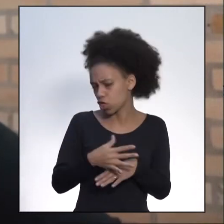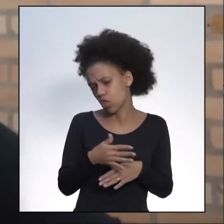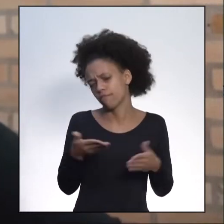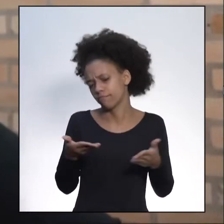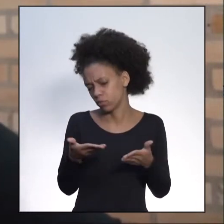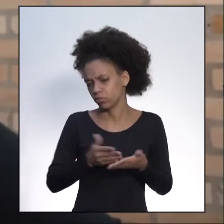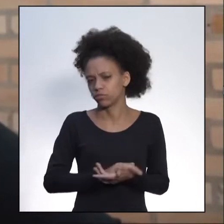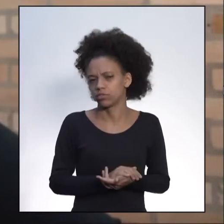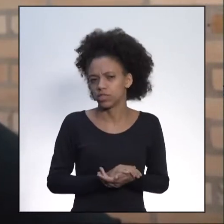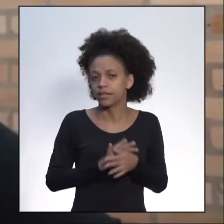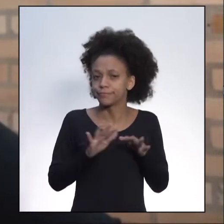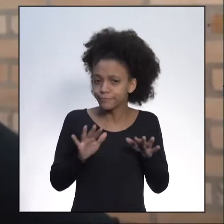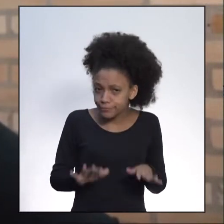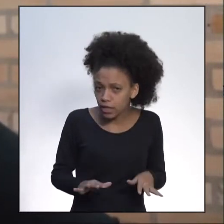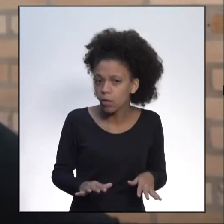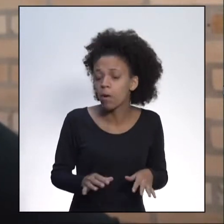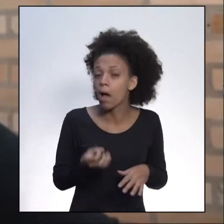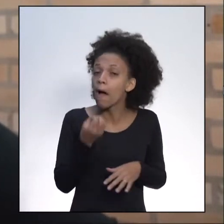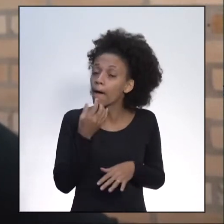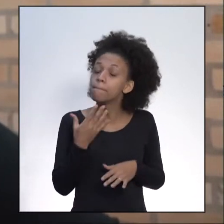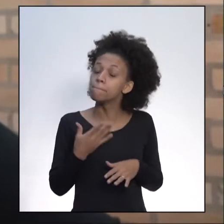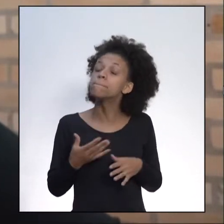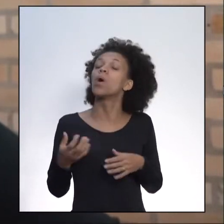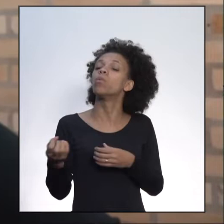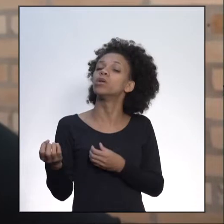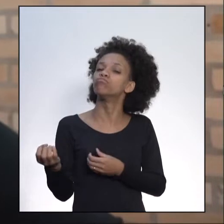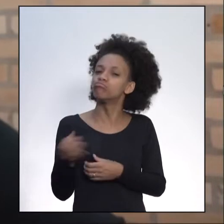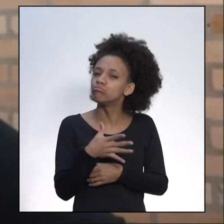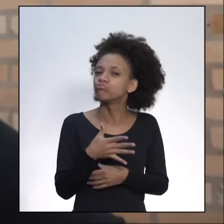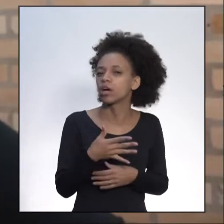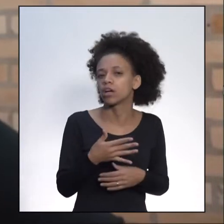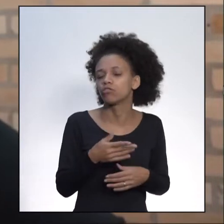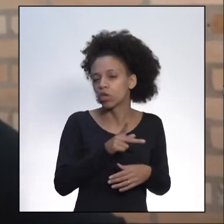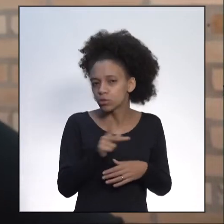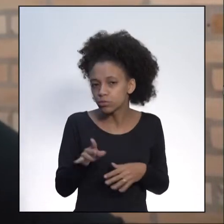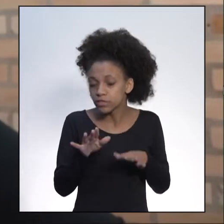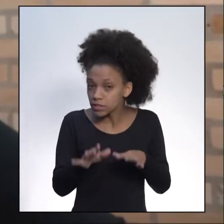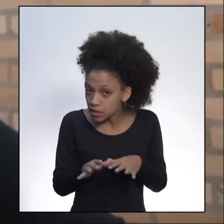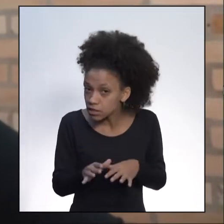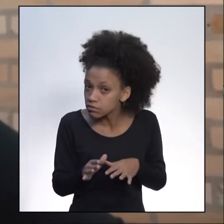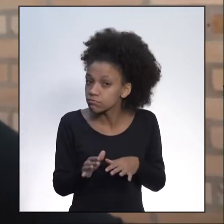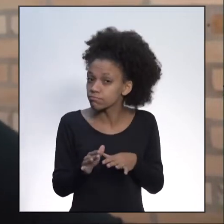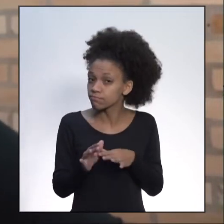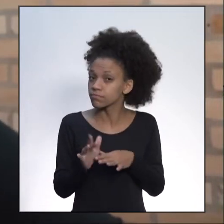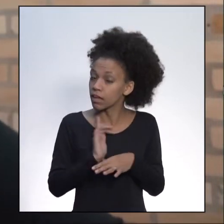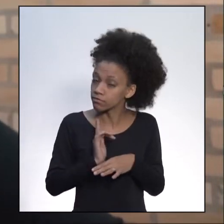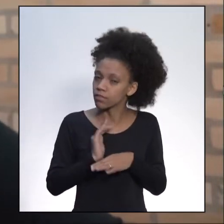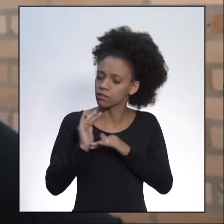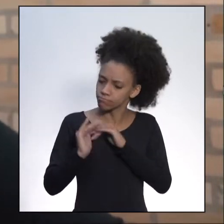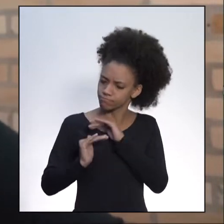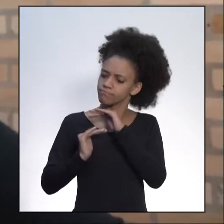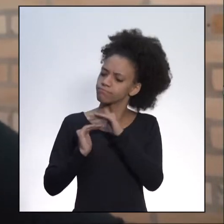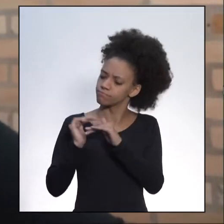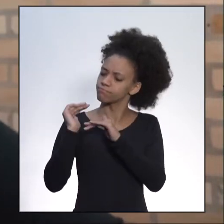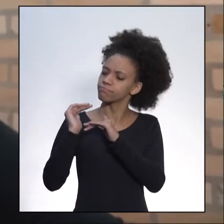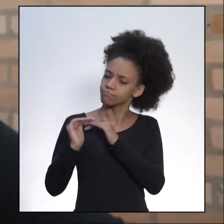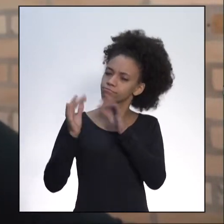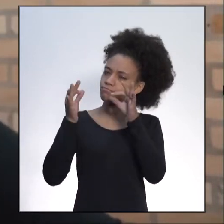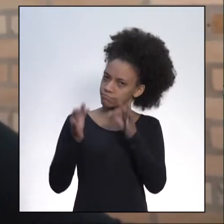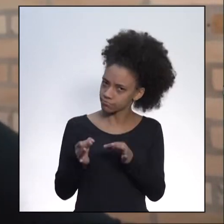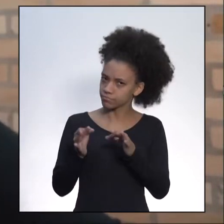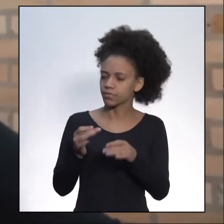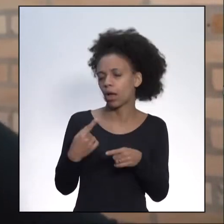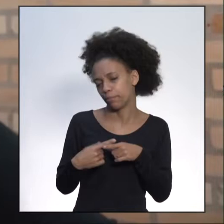hoje. Né? Então, isso é uma boa notícia, acho que para os professores, de que as coisas têm uma tendência a se acomodarem,